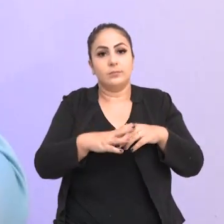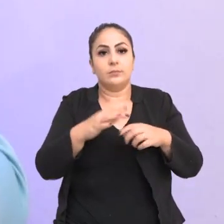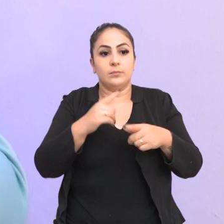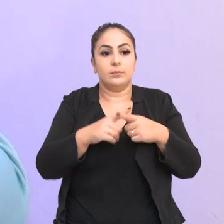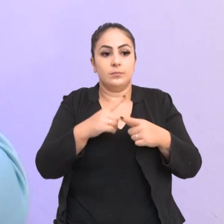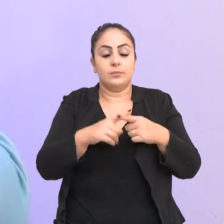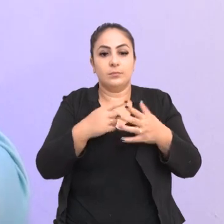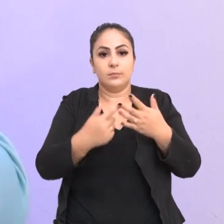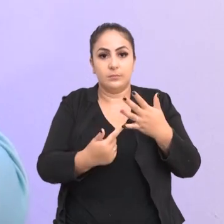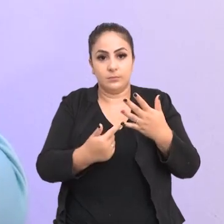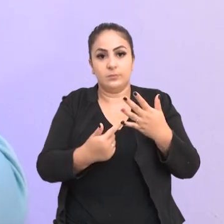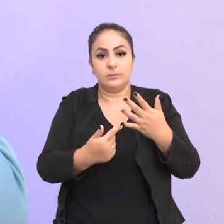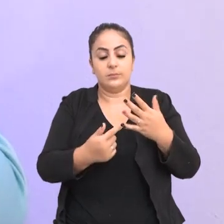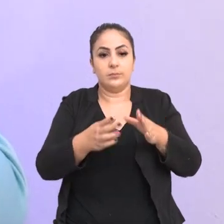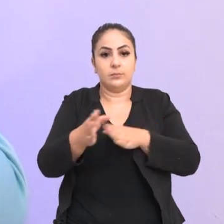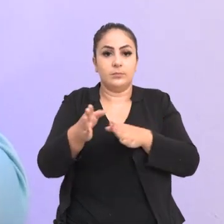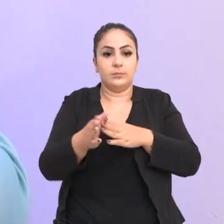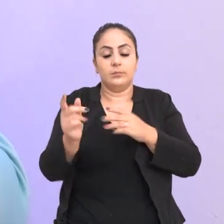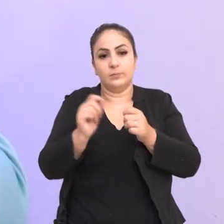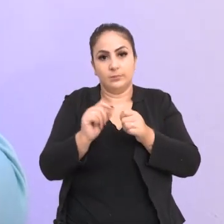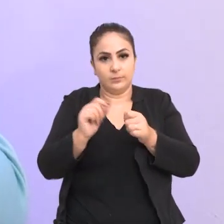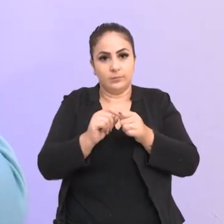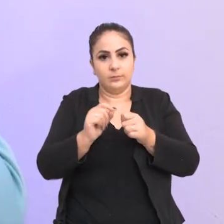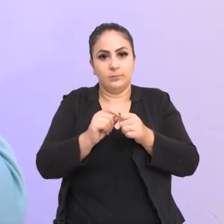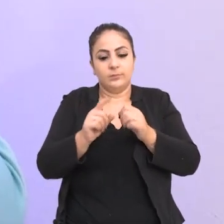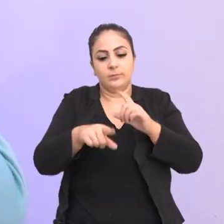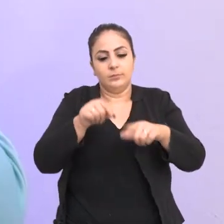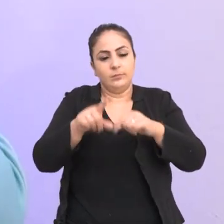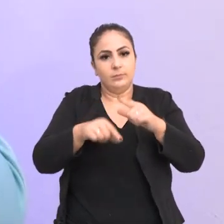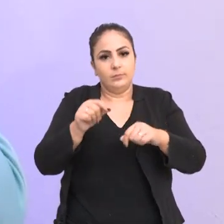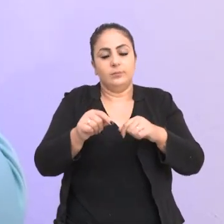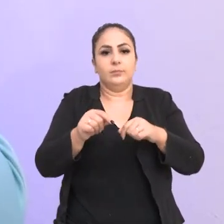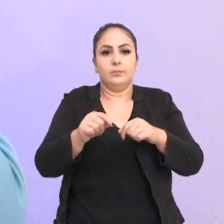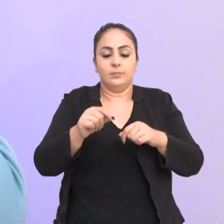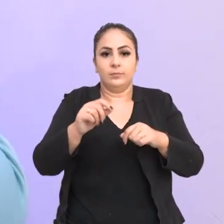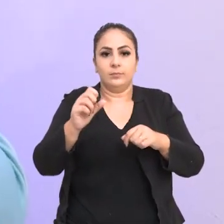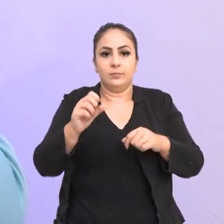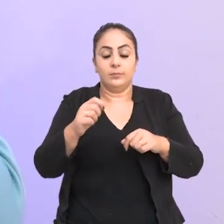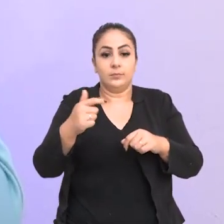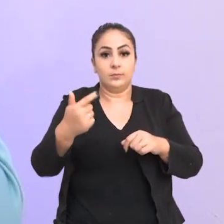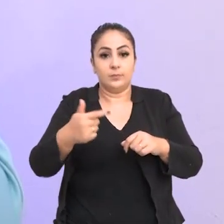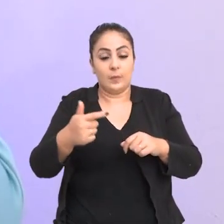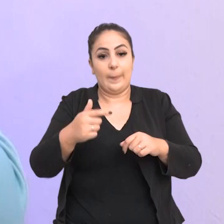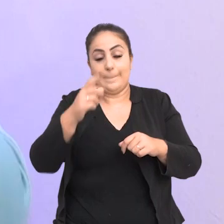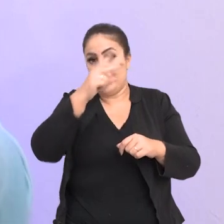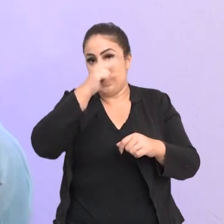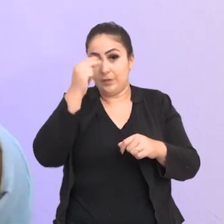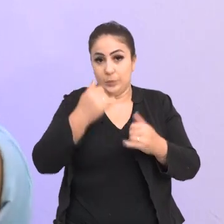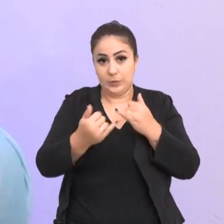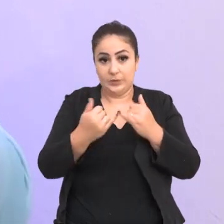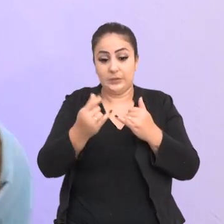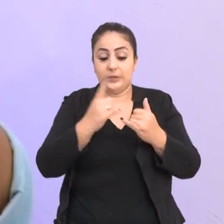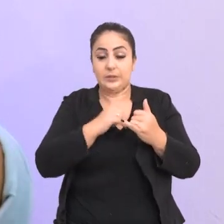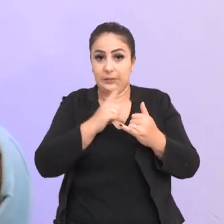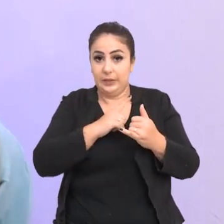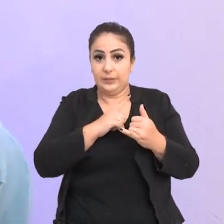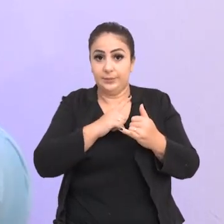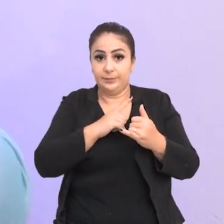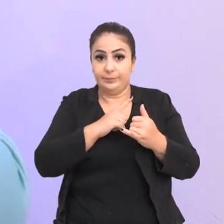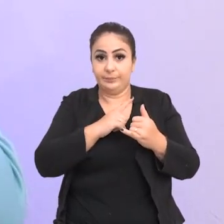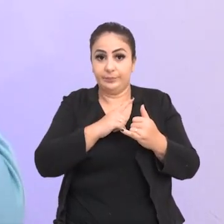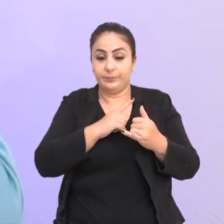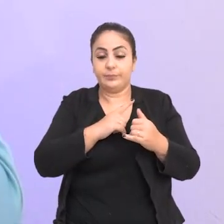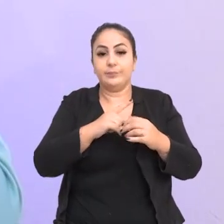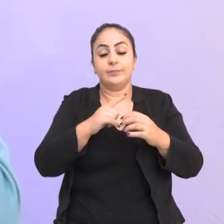dos conselhos distritais que são feitas a escolha do subprefeito, por exemplo, que tem uma tarefa, uma função